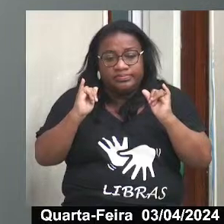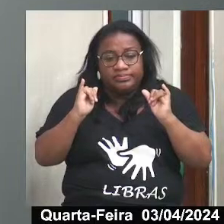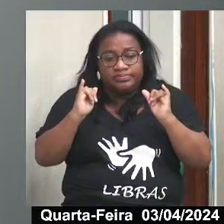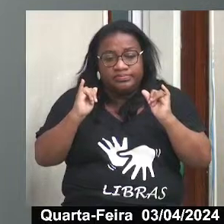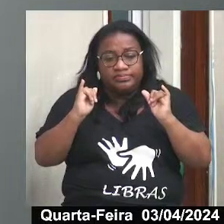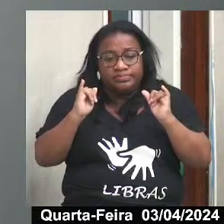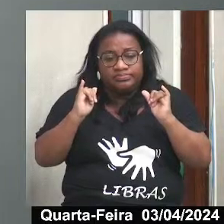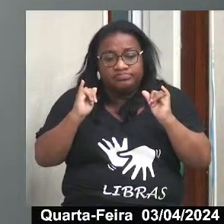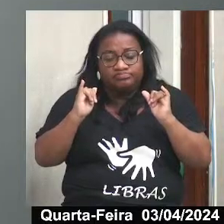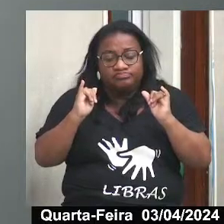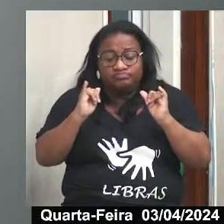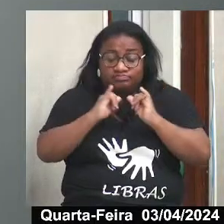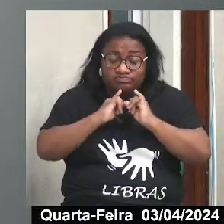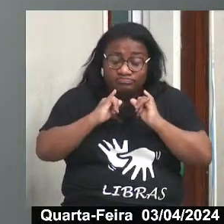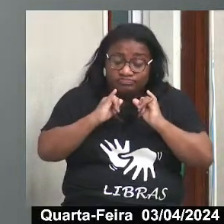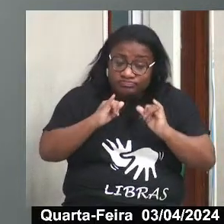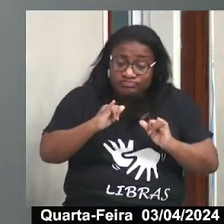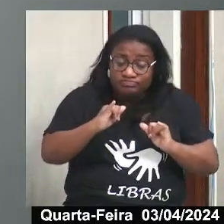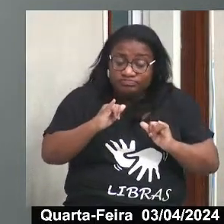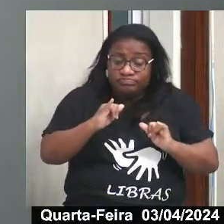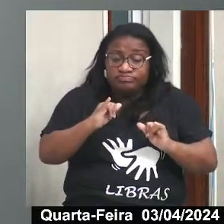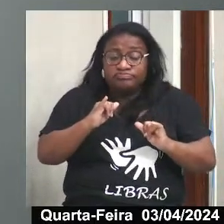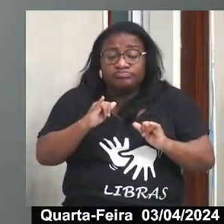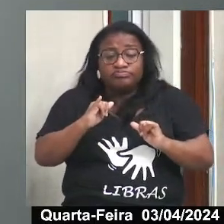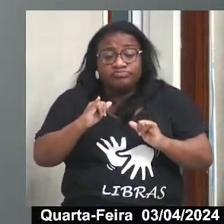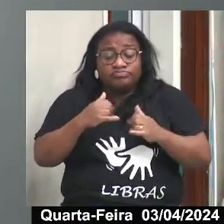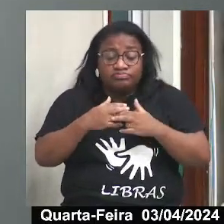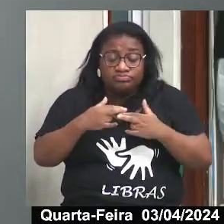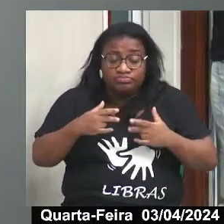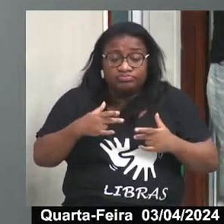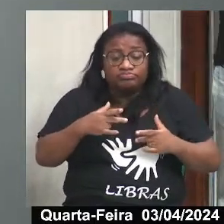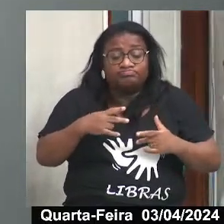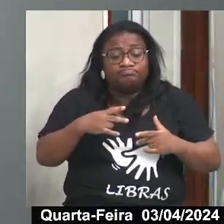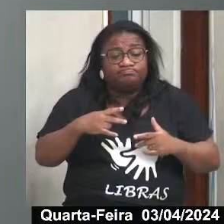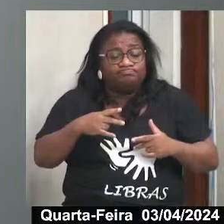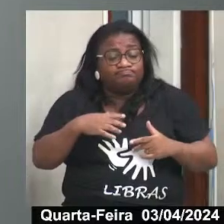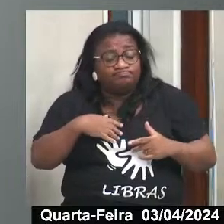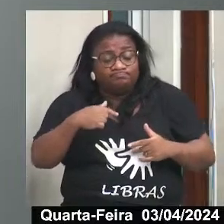acerca de um assunto que me chateia muito.